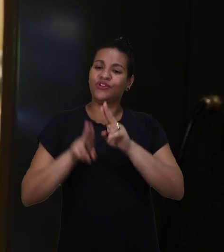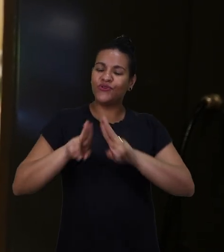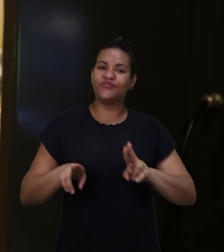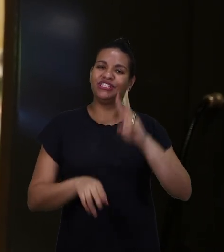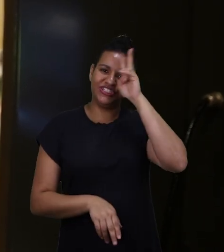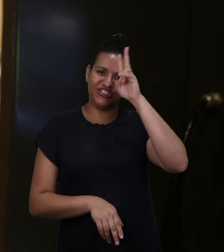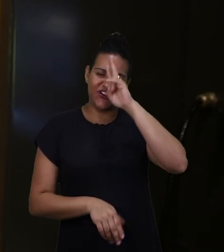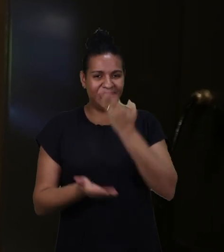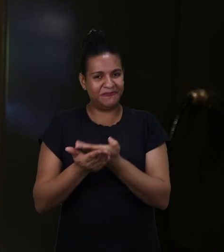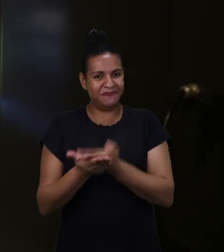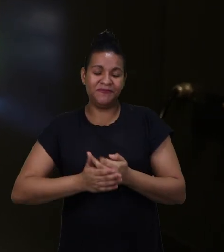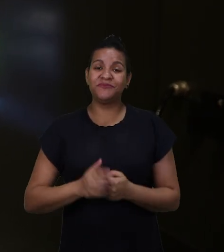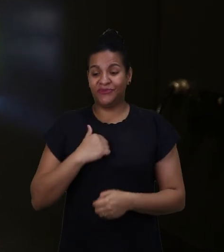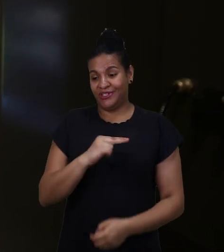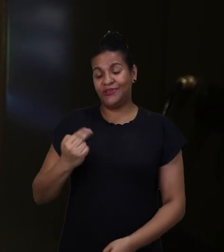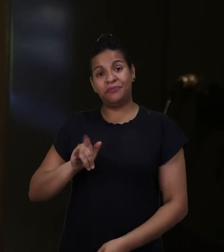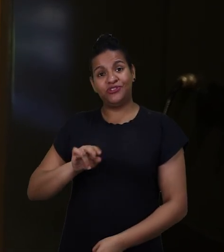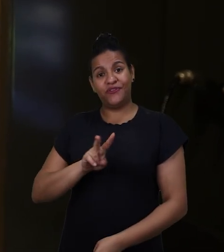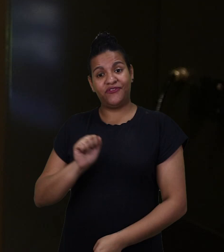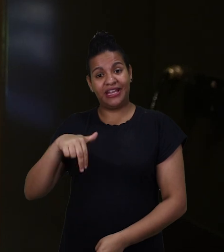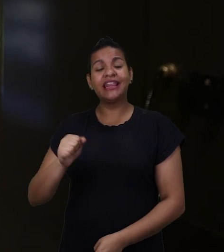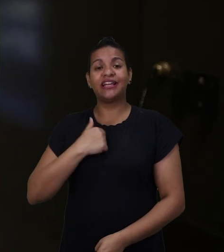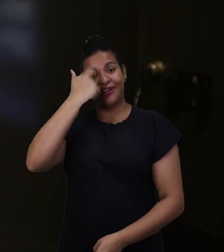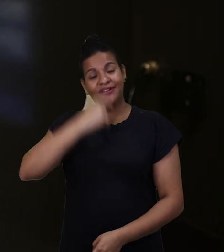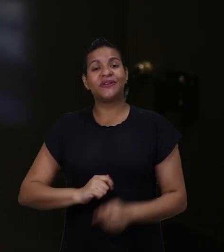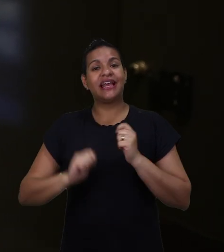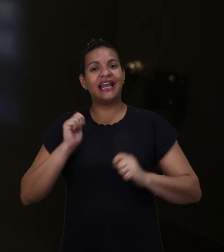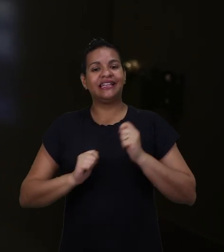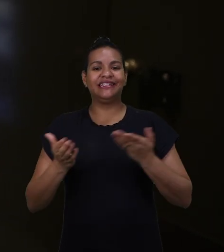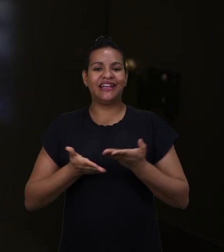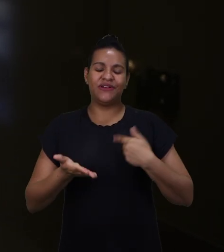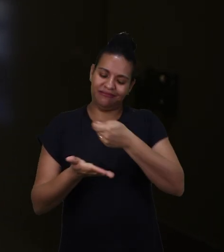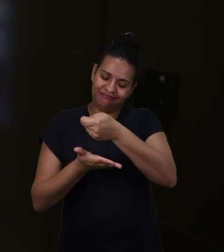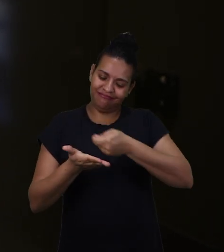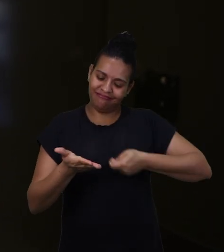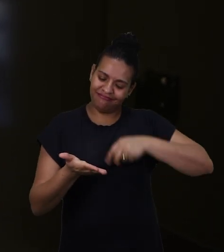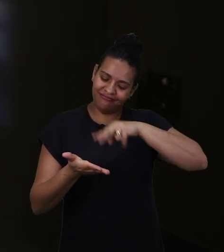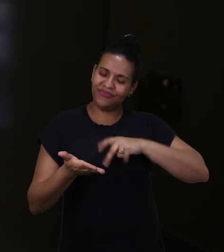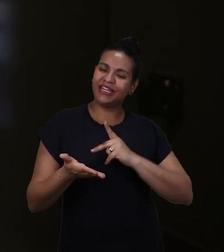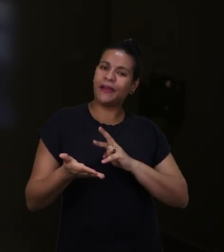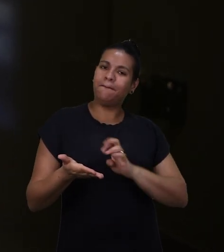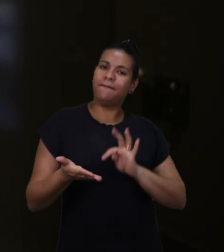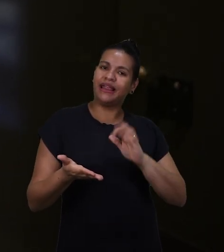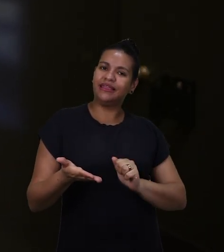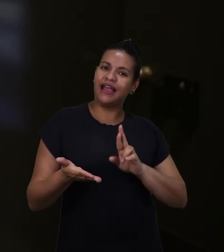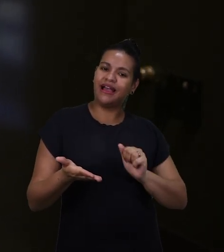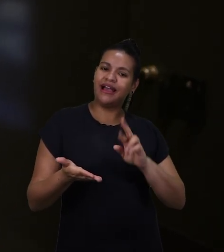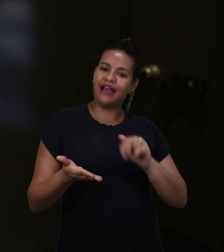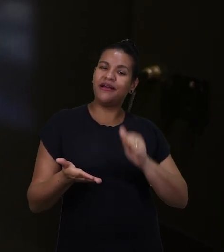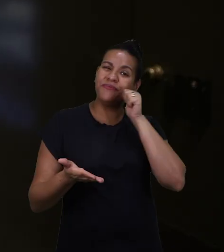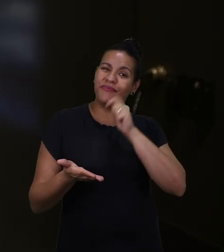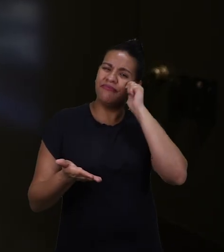no curso de História. Meu nome é Giovana Lima, eu sou atriz e acabei de ler o relato da rapper e historiadora